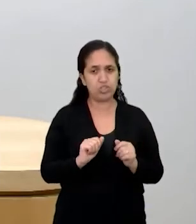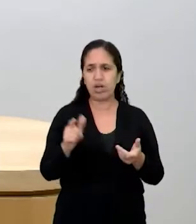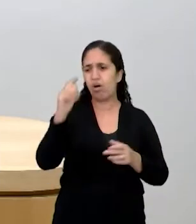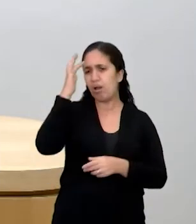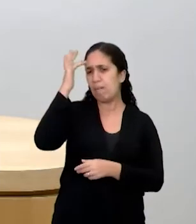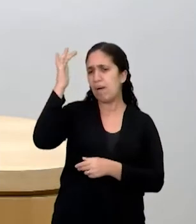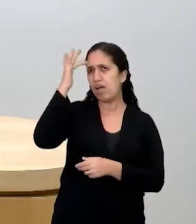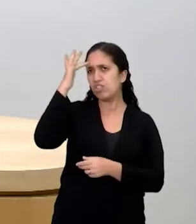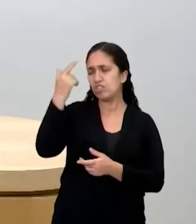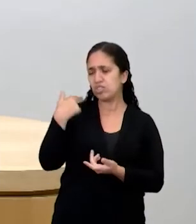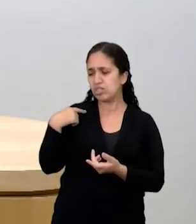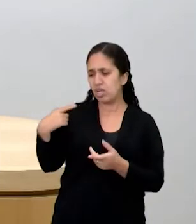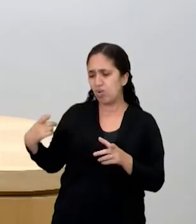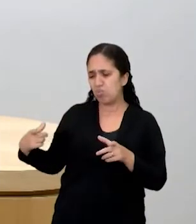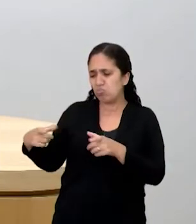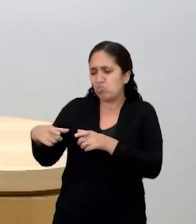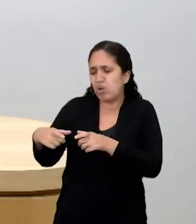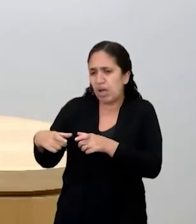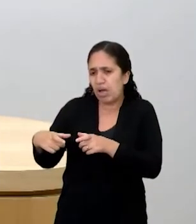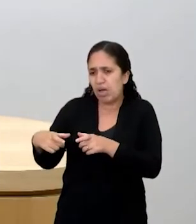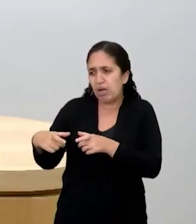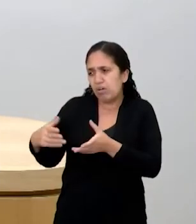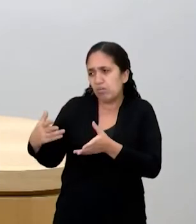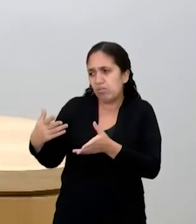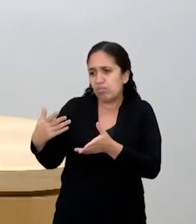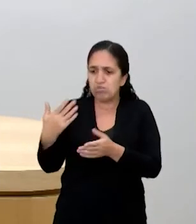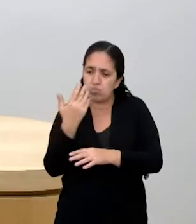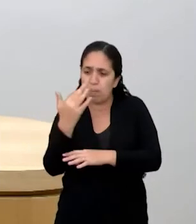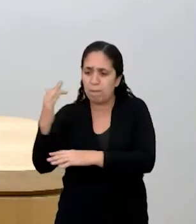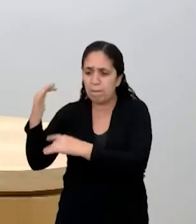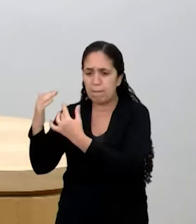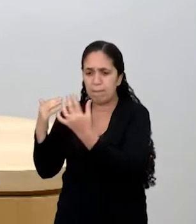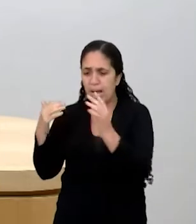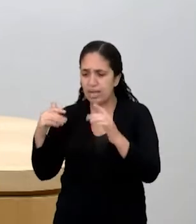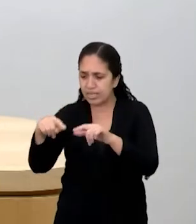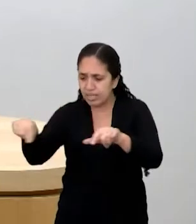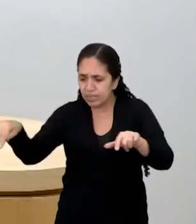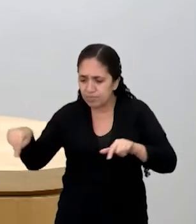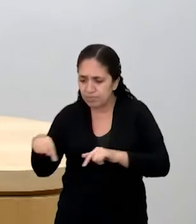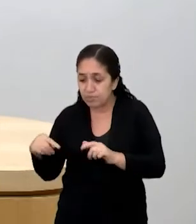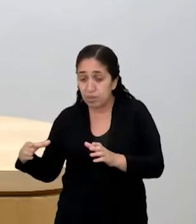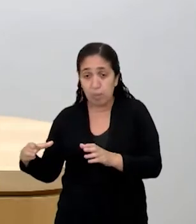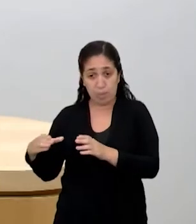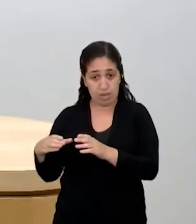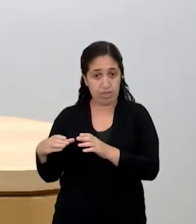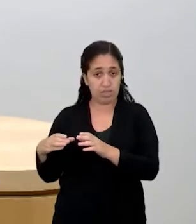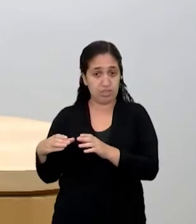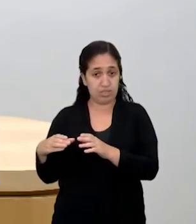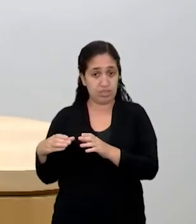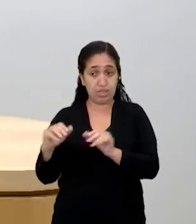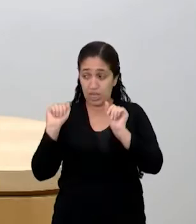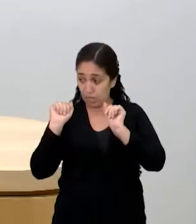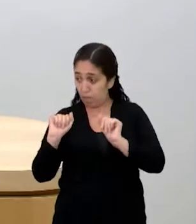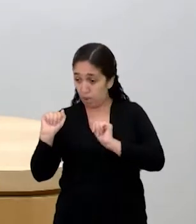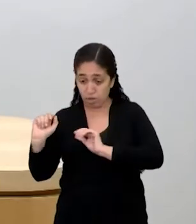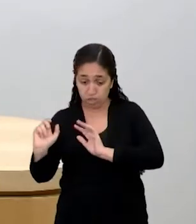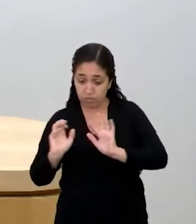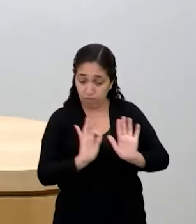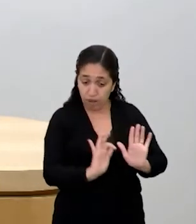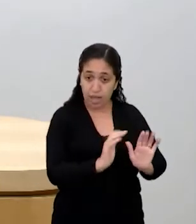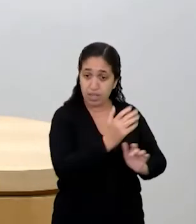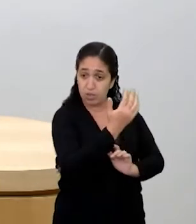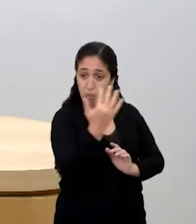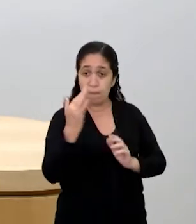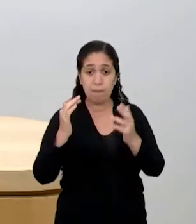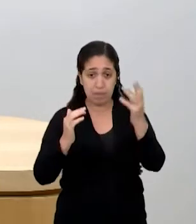espaço reservado de um parque ou de uma floresta. Então, vocês podem se dirigir a um parque para fazer? Pode. Vocês podem